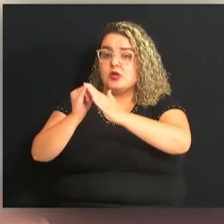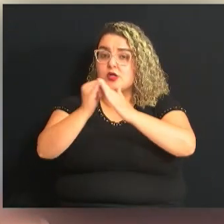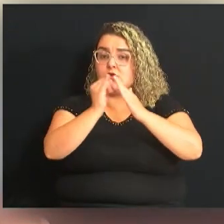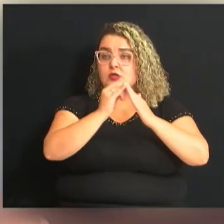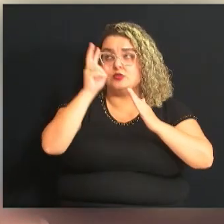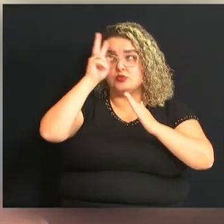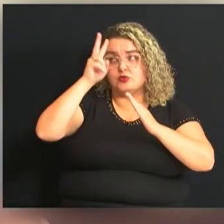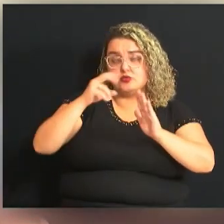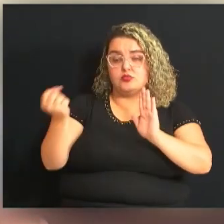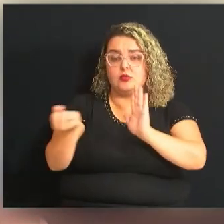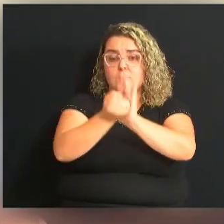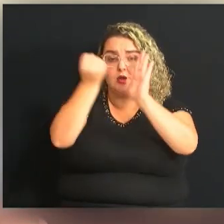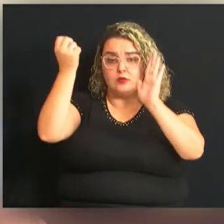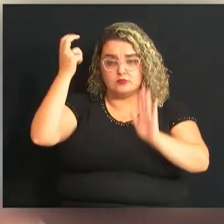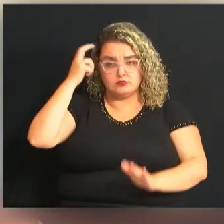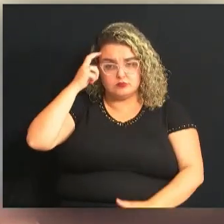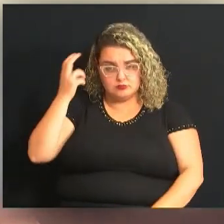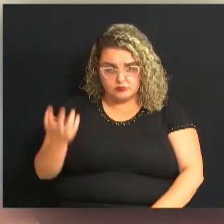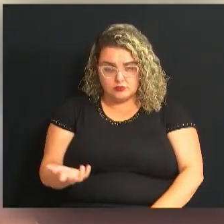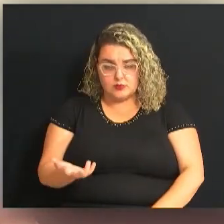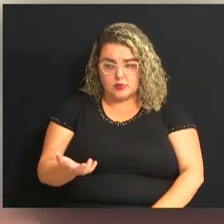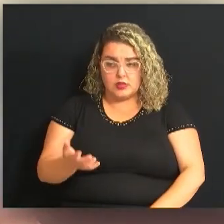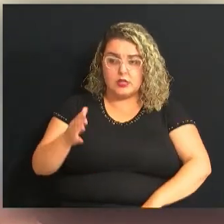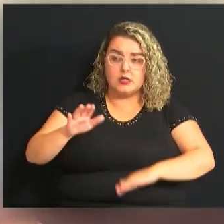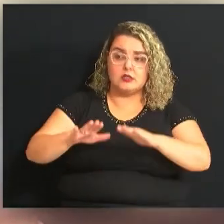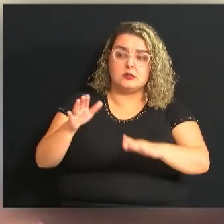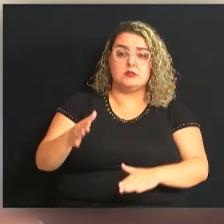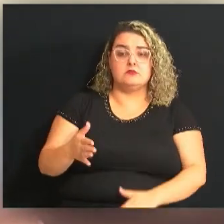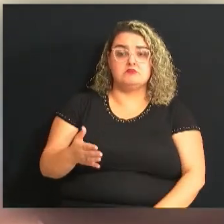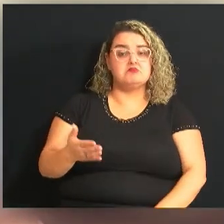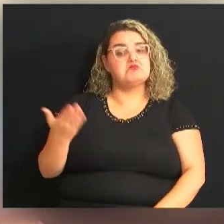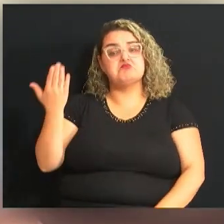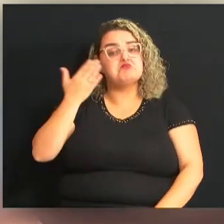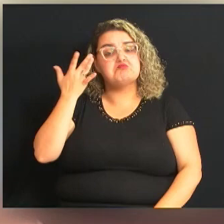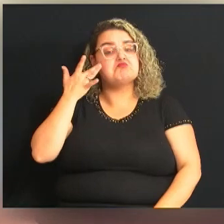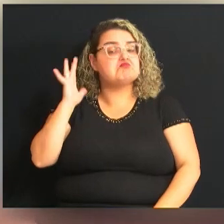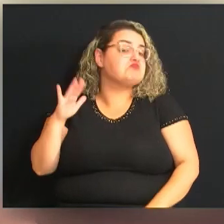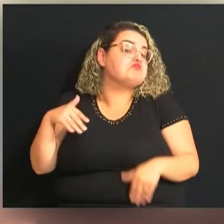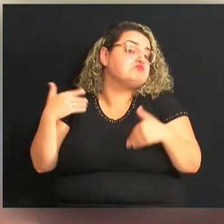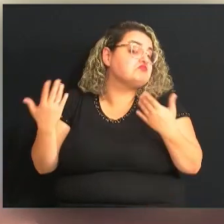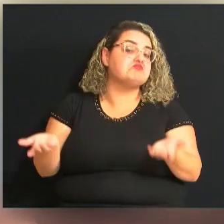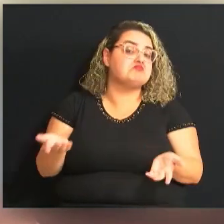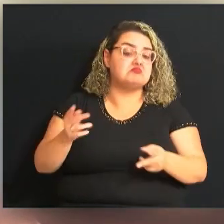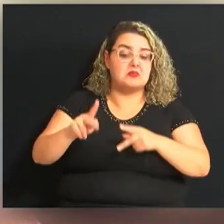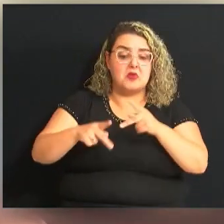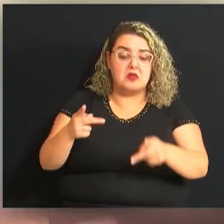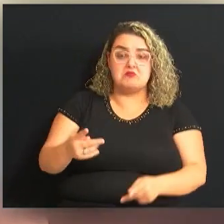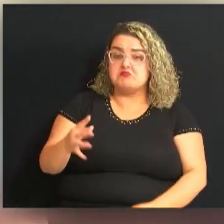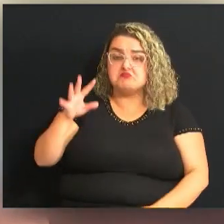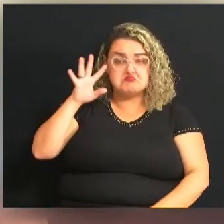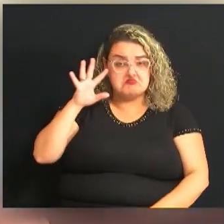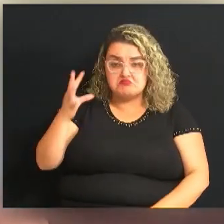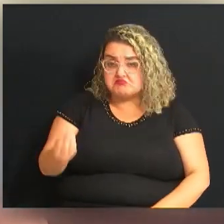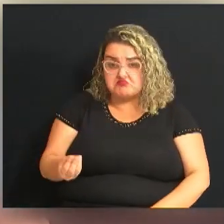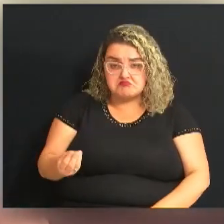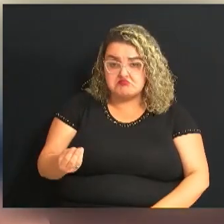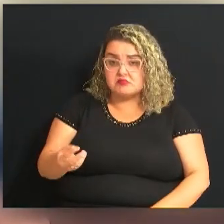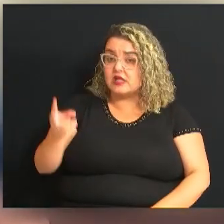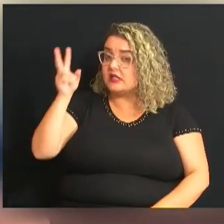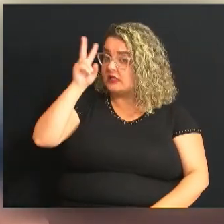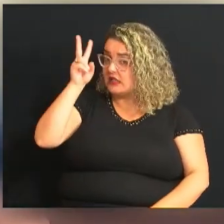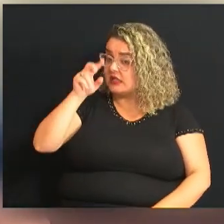que, por muitas vezes, acaba passando despercebido. E a população não tem o conhecimento da história